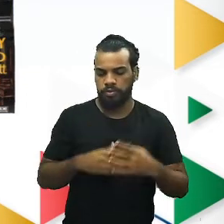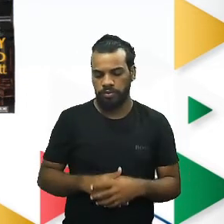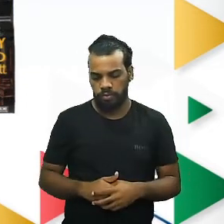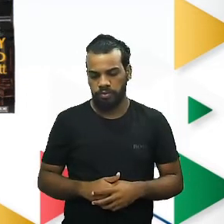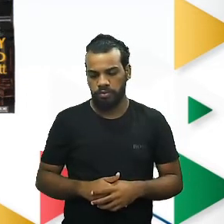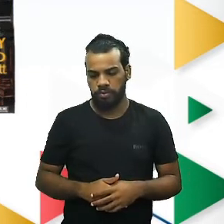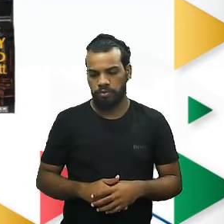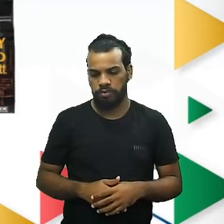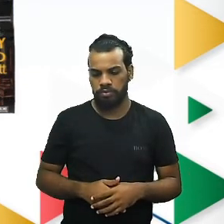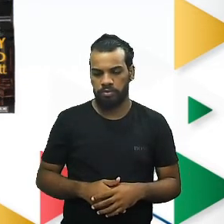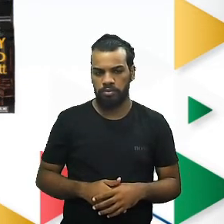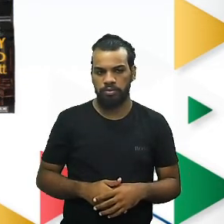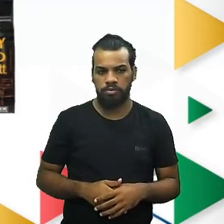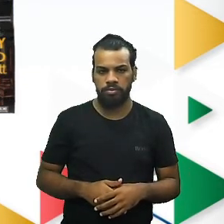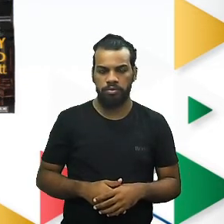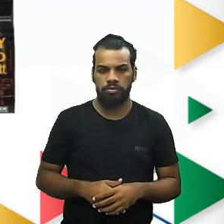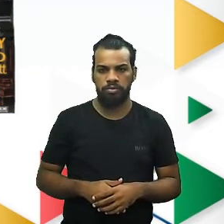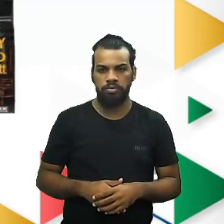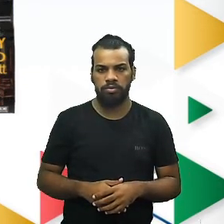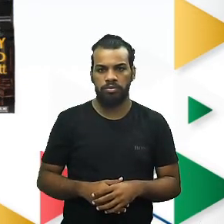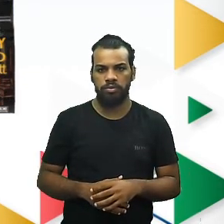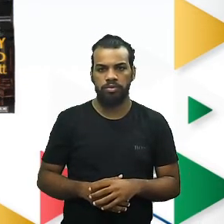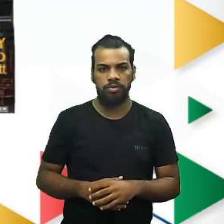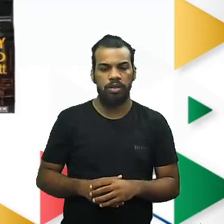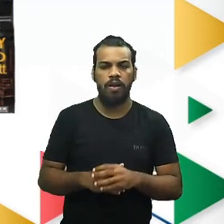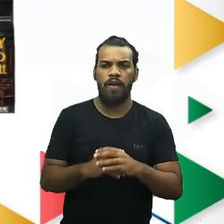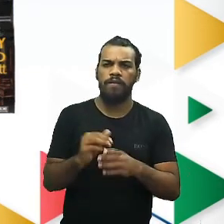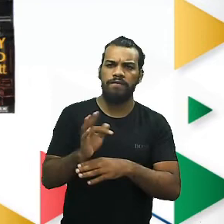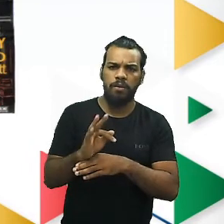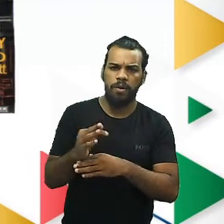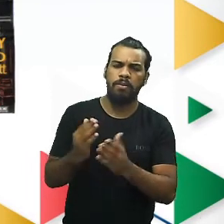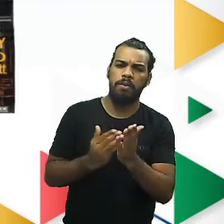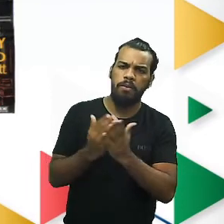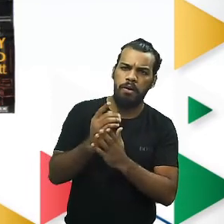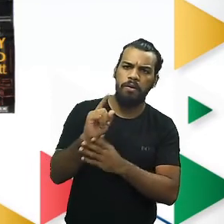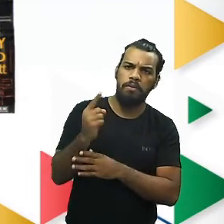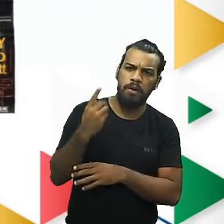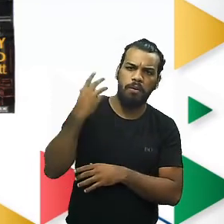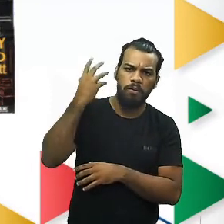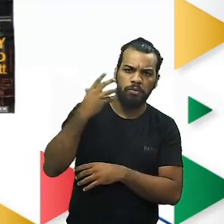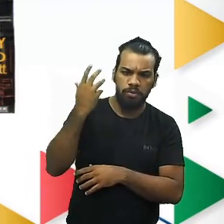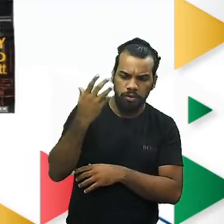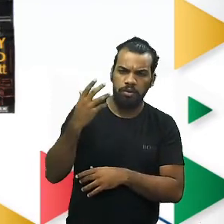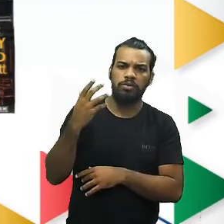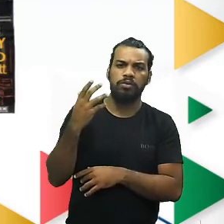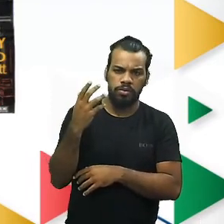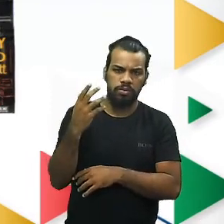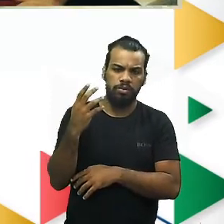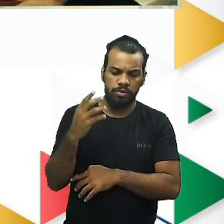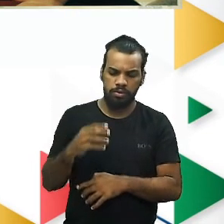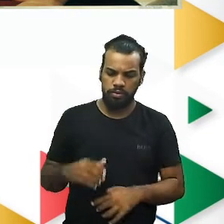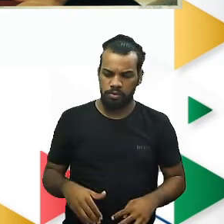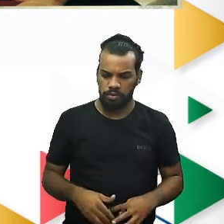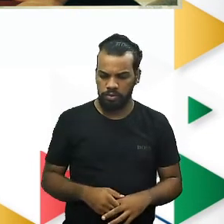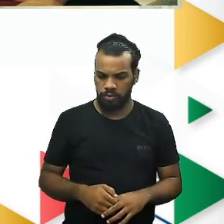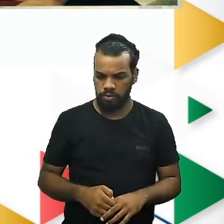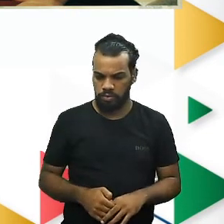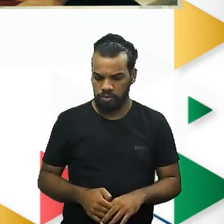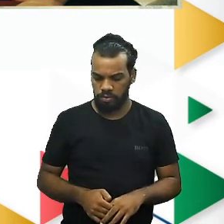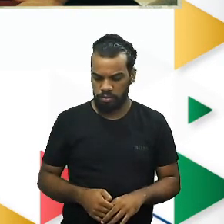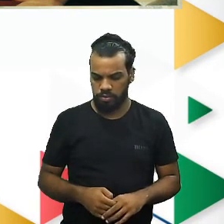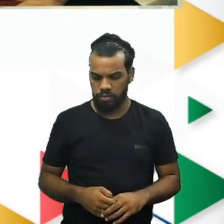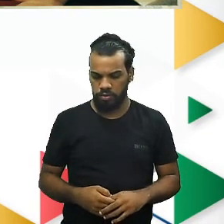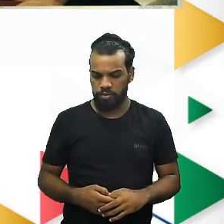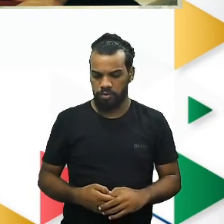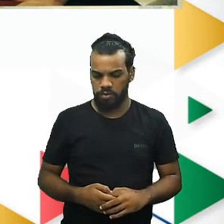Então ele começou a ser o primeiro filme sonoro e o primeiro musical, né, no cinema, o Cantor de Jazz.